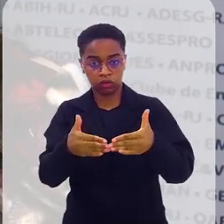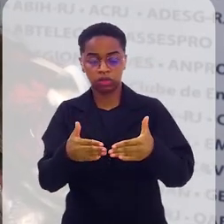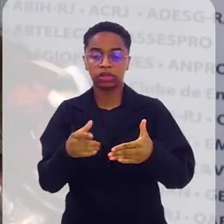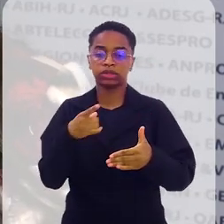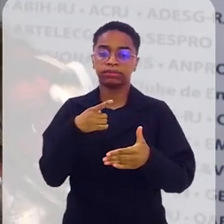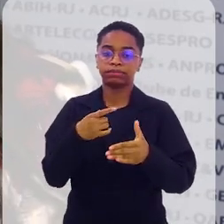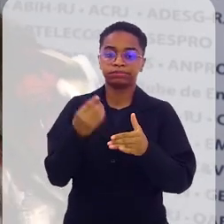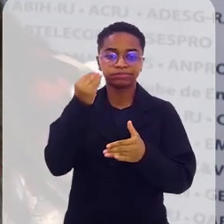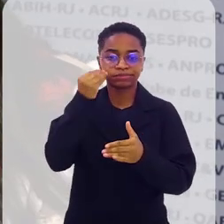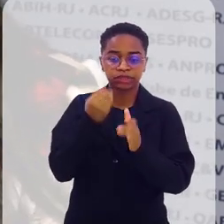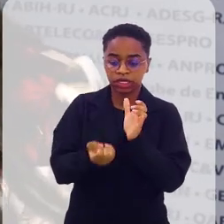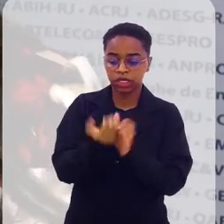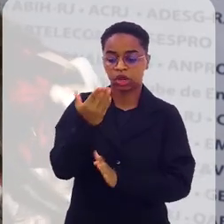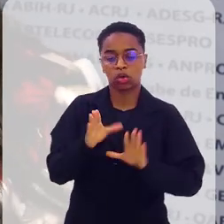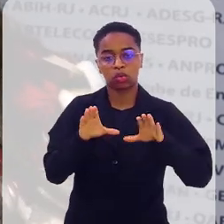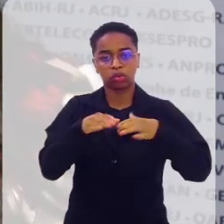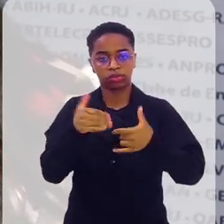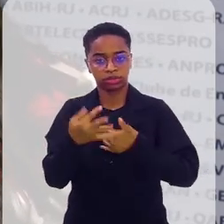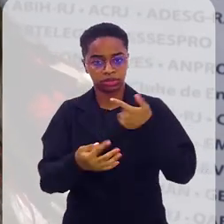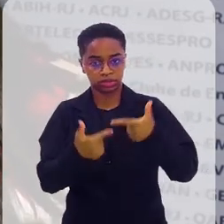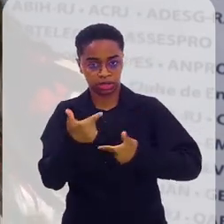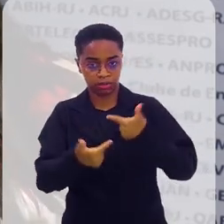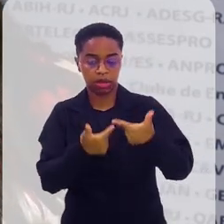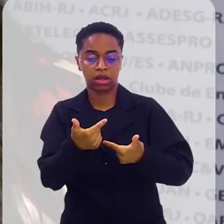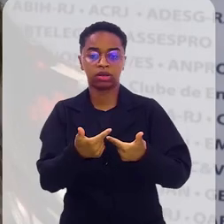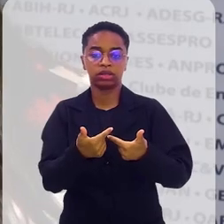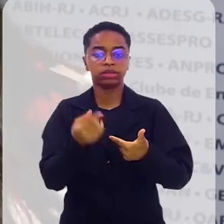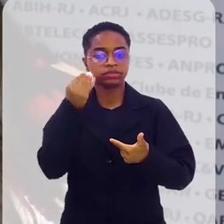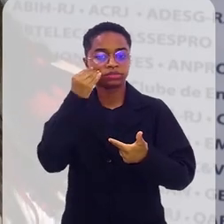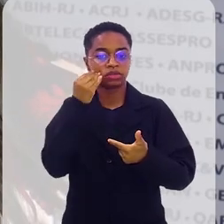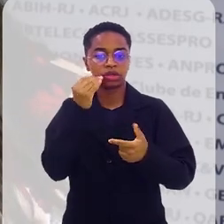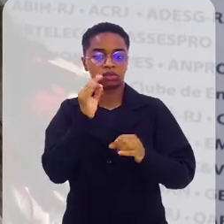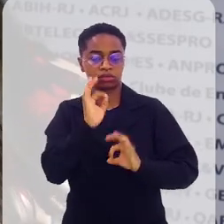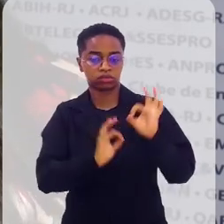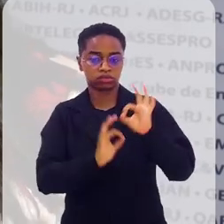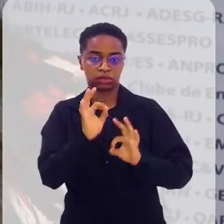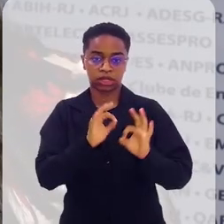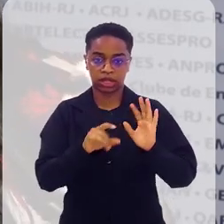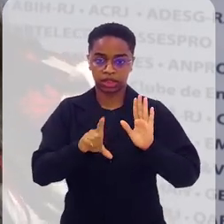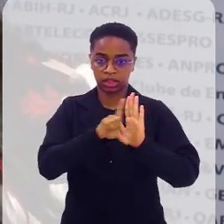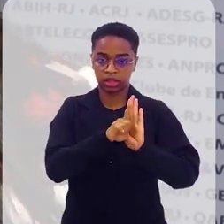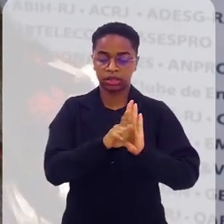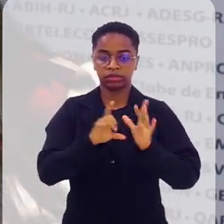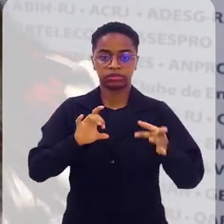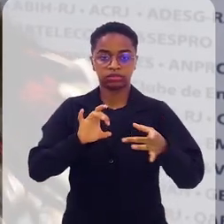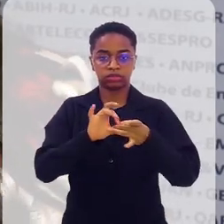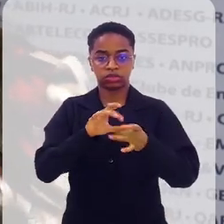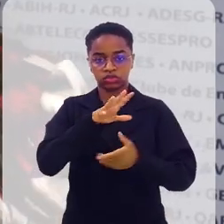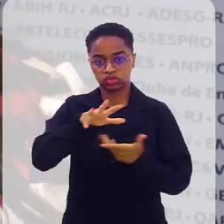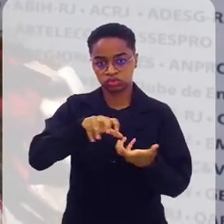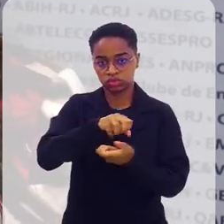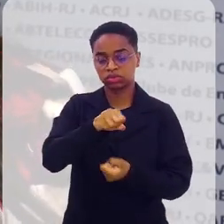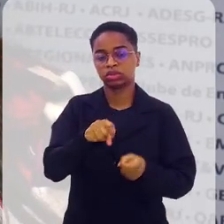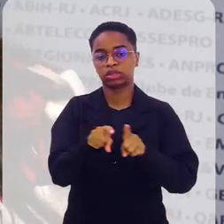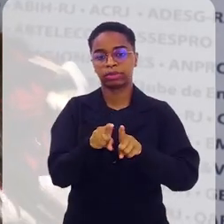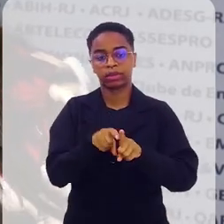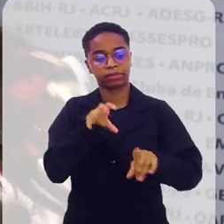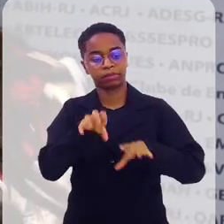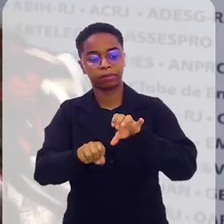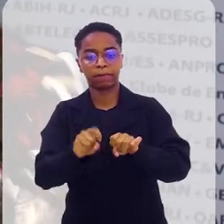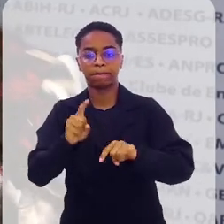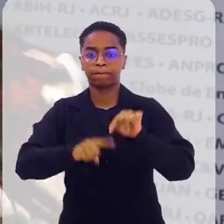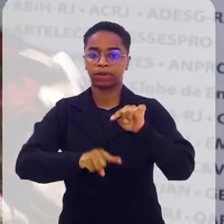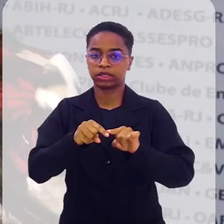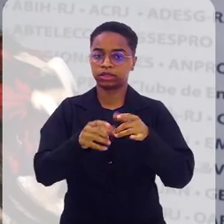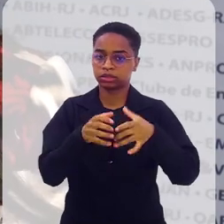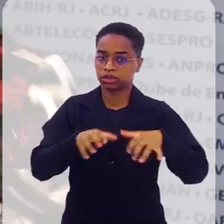à Casa Civil para a regulamentação das leis que inclui essa questão da sustentabilidade, da coleta seletiva e